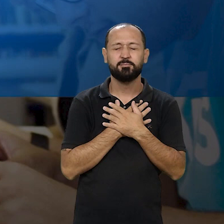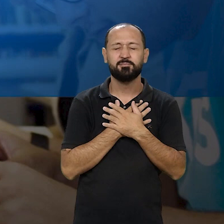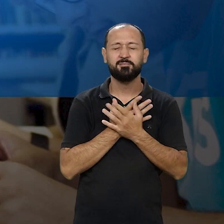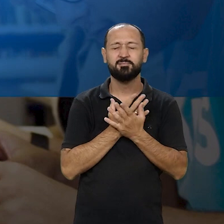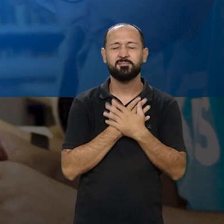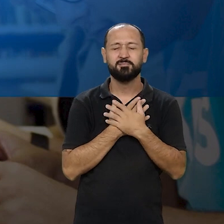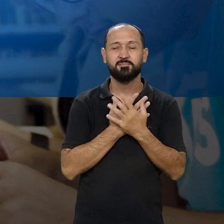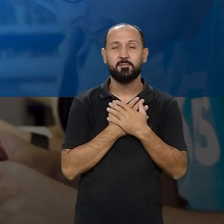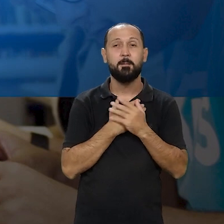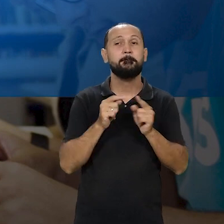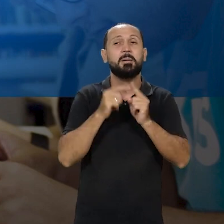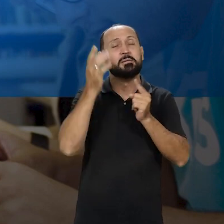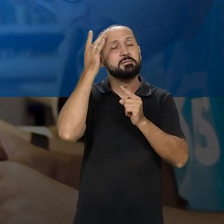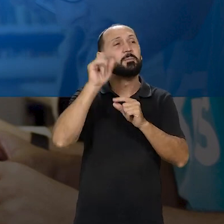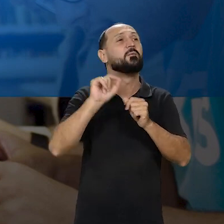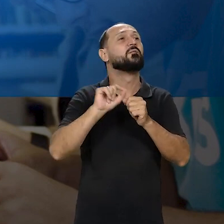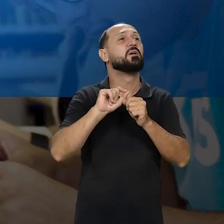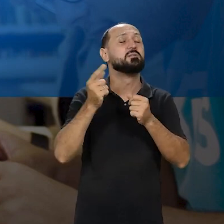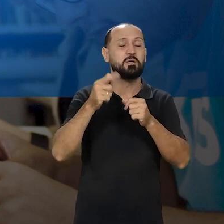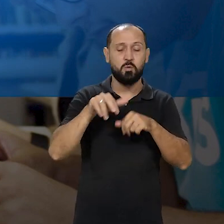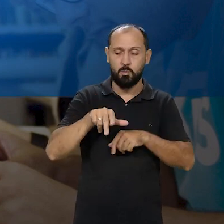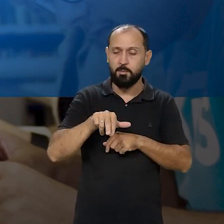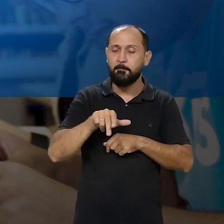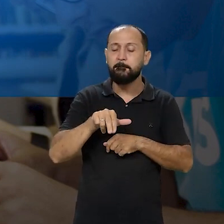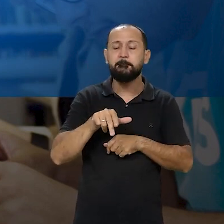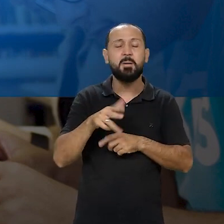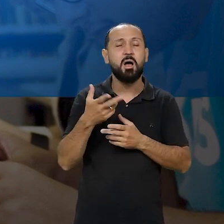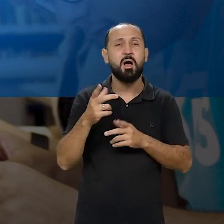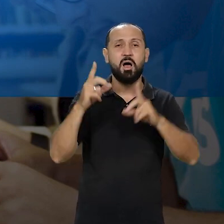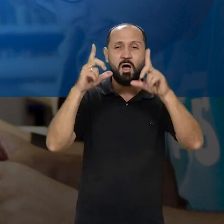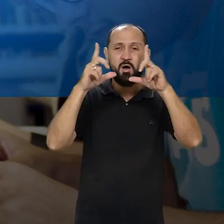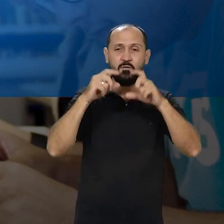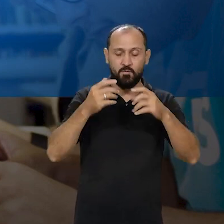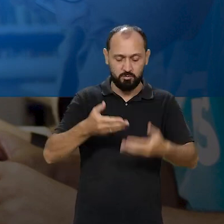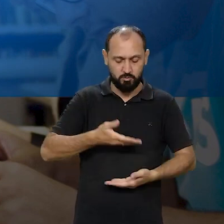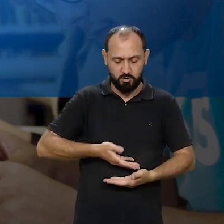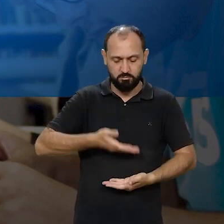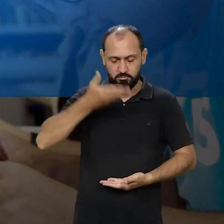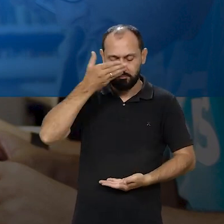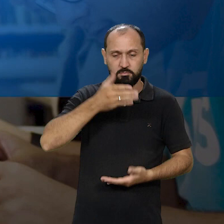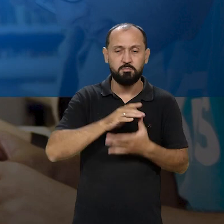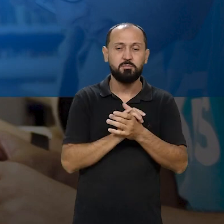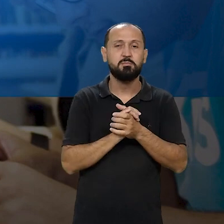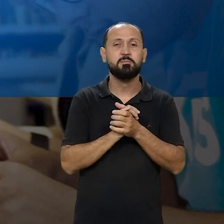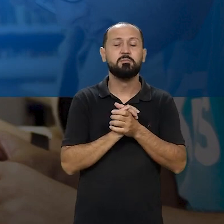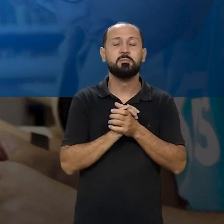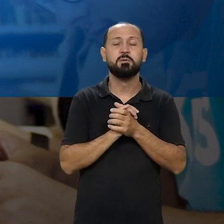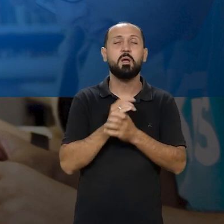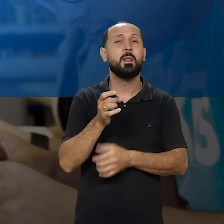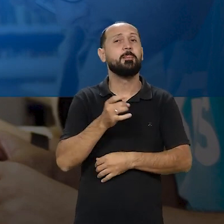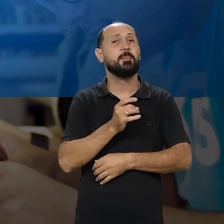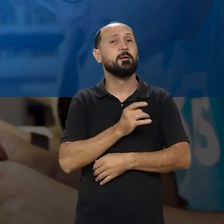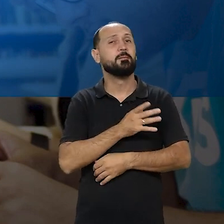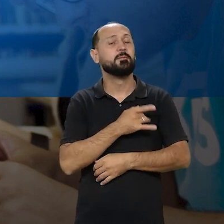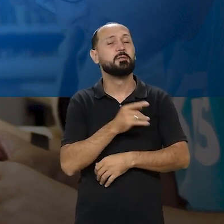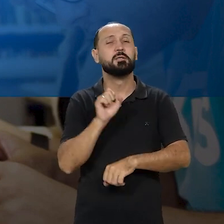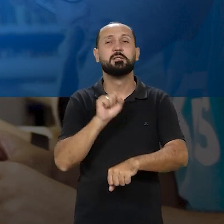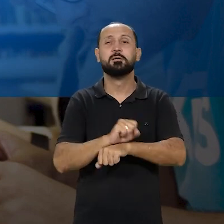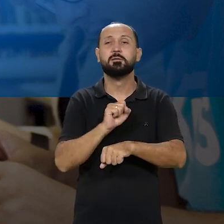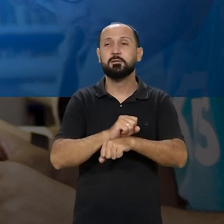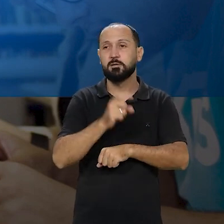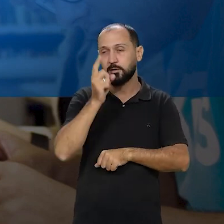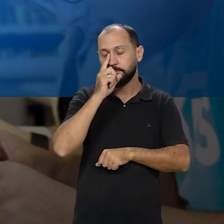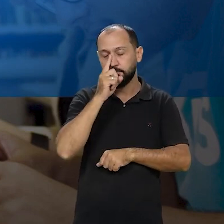sobre o peito, mas não sabia o que fazer com os pés. A foto era de meio corpo. O pavor subia enquanto eu esperava que minha